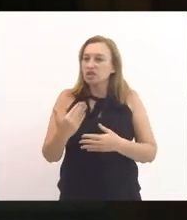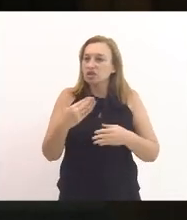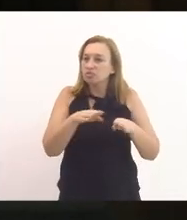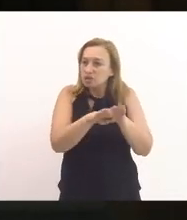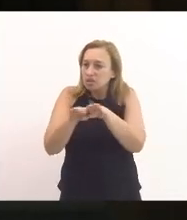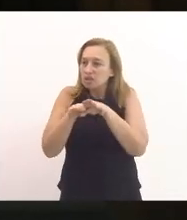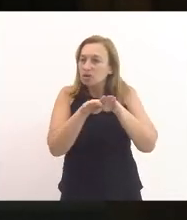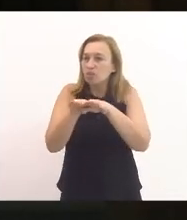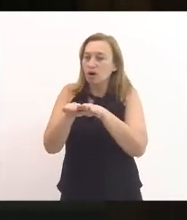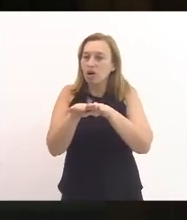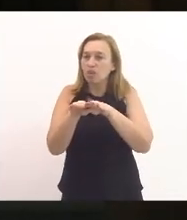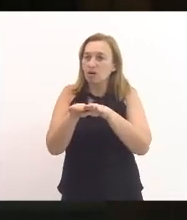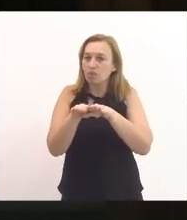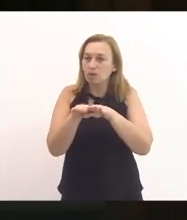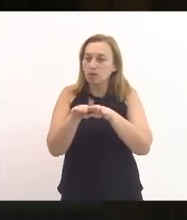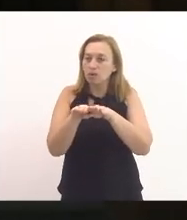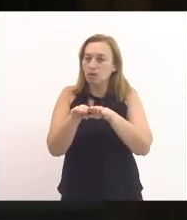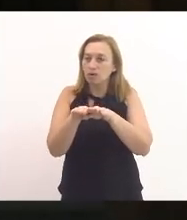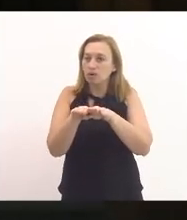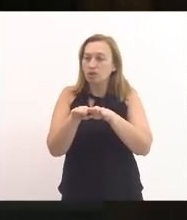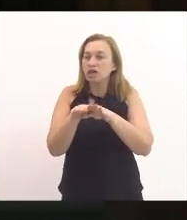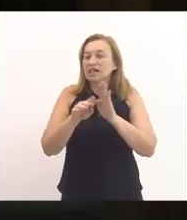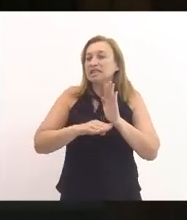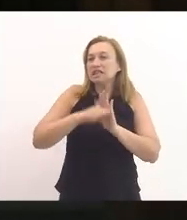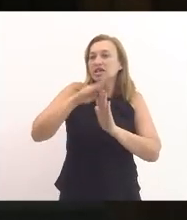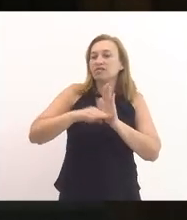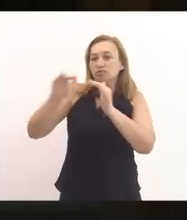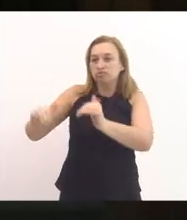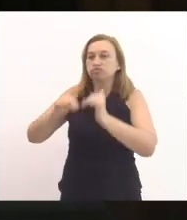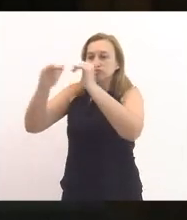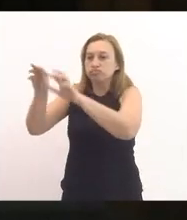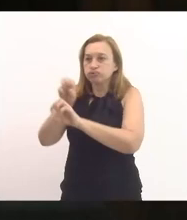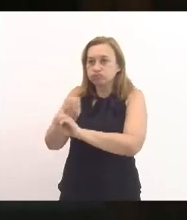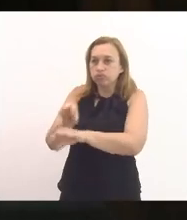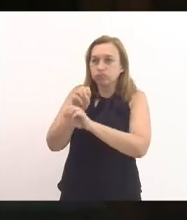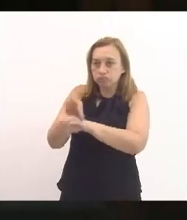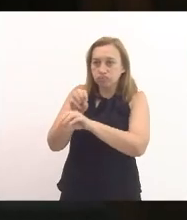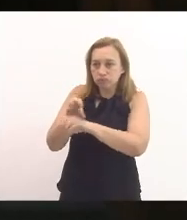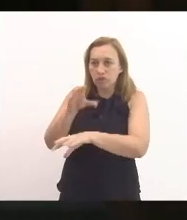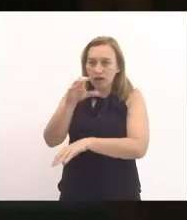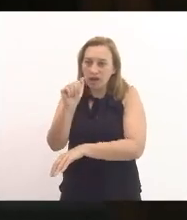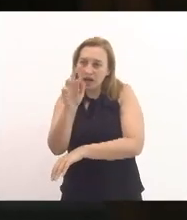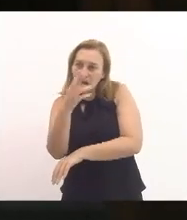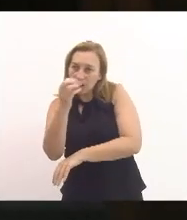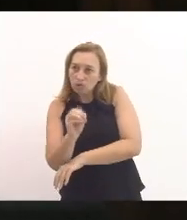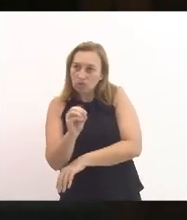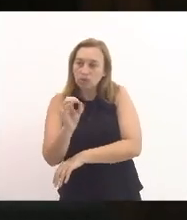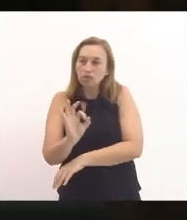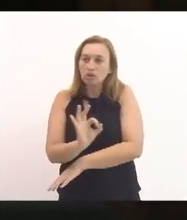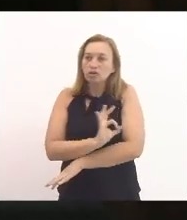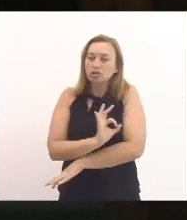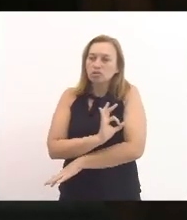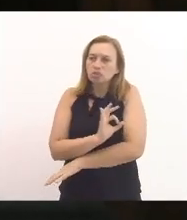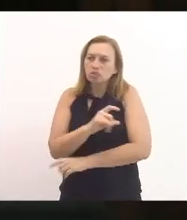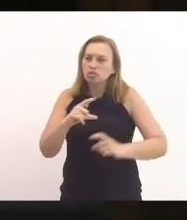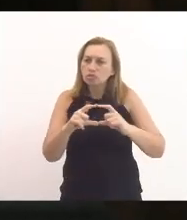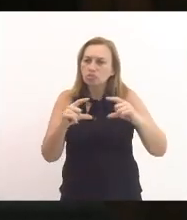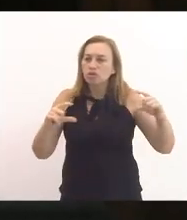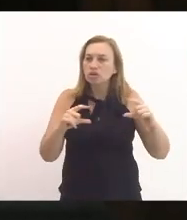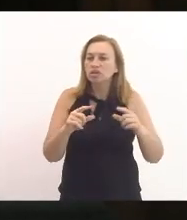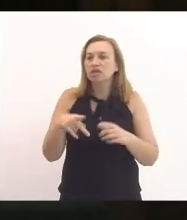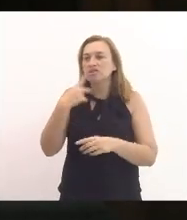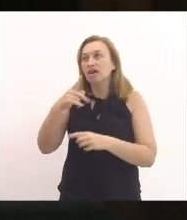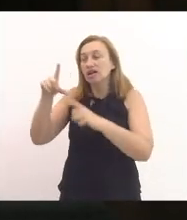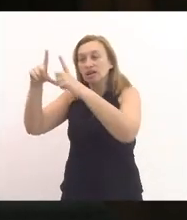três carros no cargo o único de nível superior e com o com a nomenclatura de oficial de polícia que a nomenclatura que está sendo